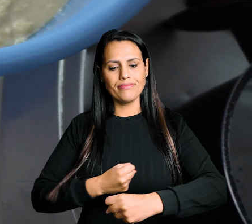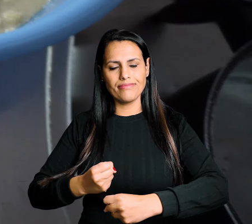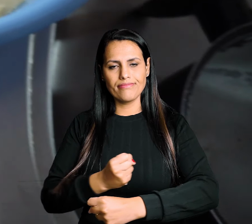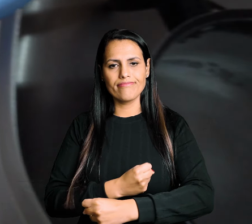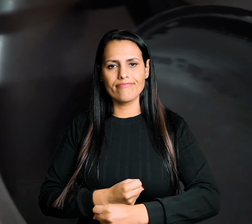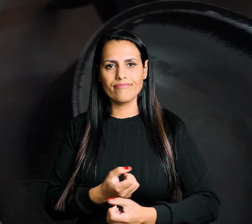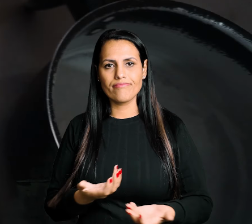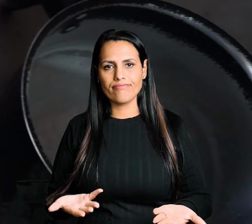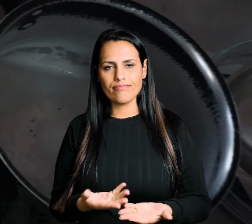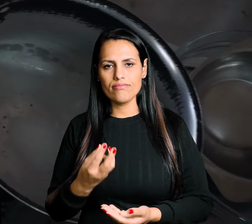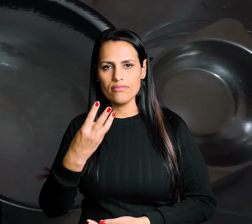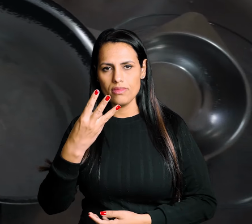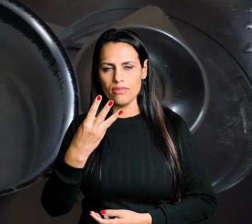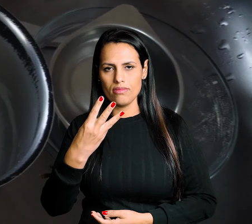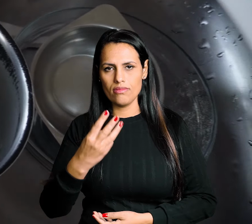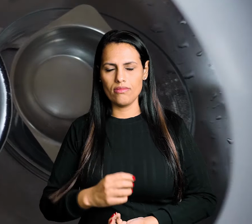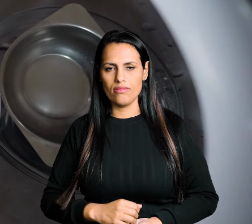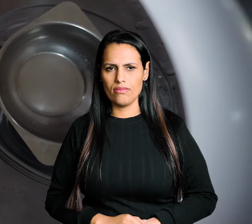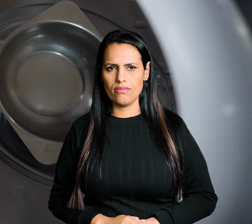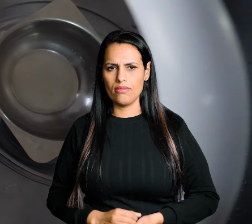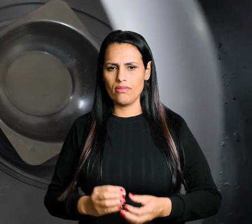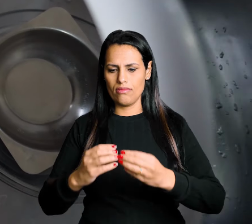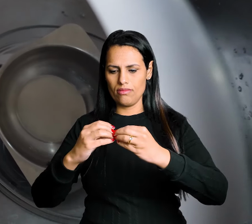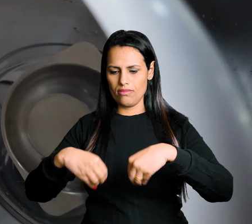Agora eu já vou colocar 3 ovos.